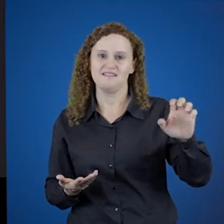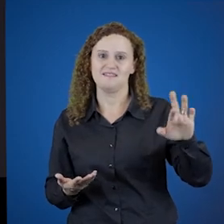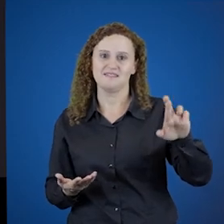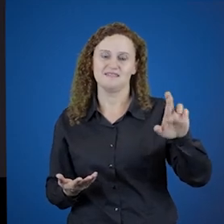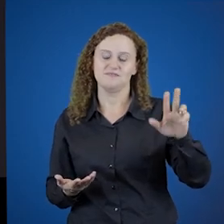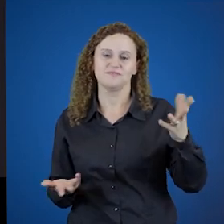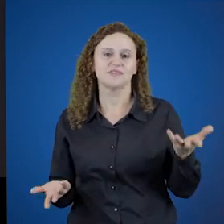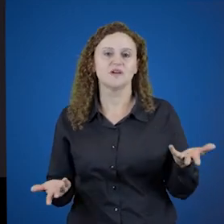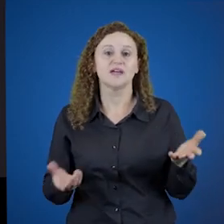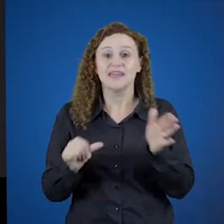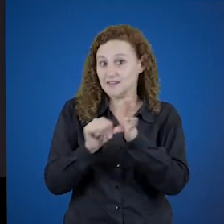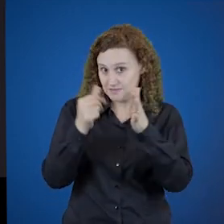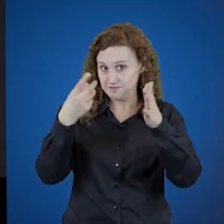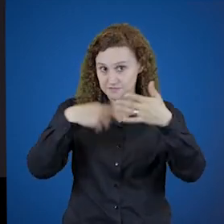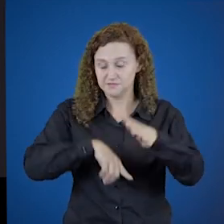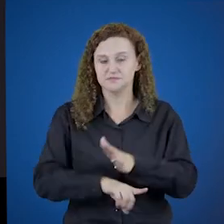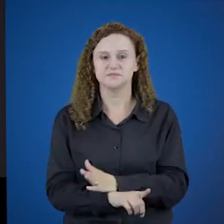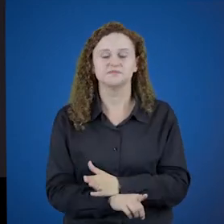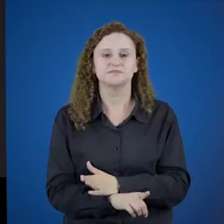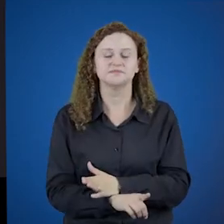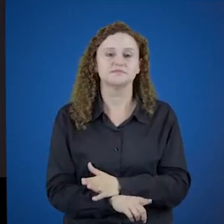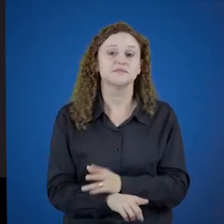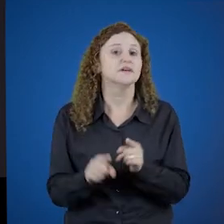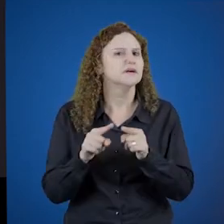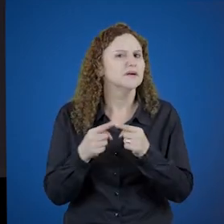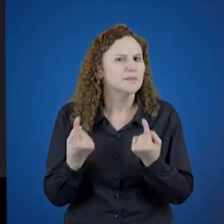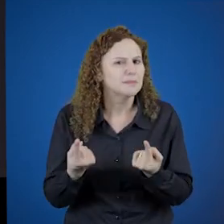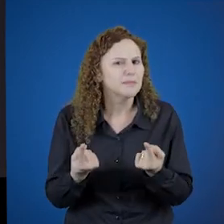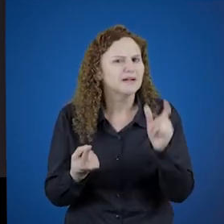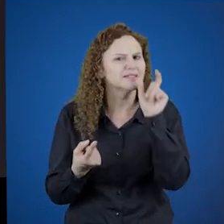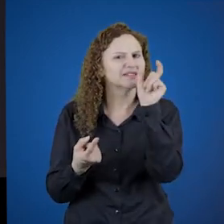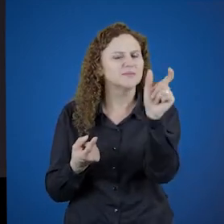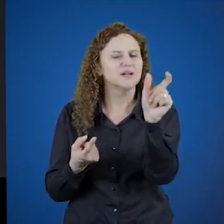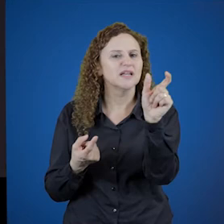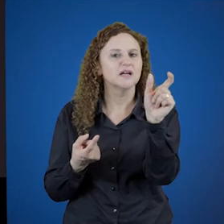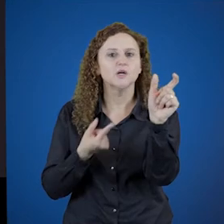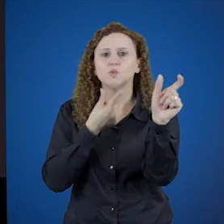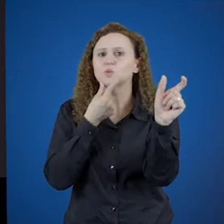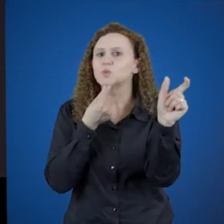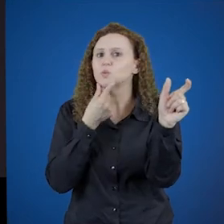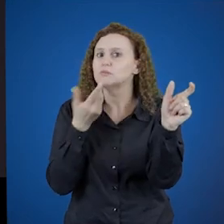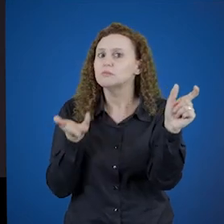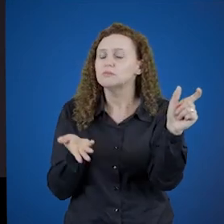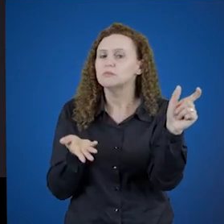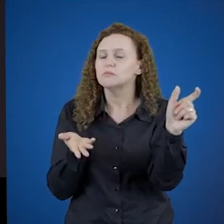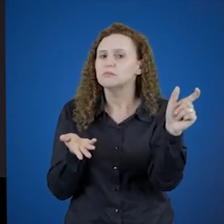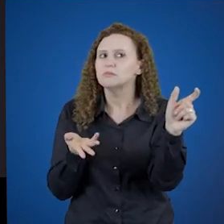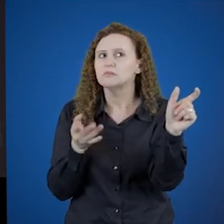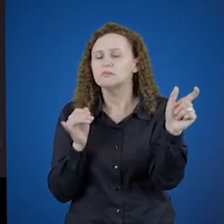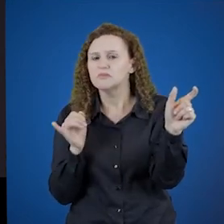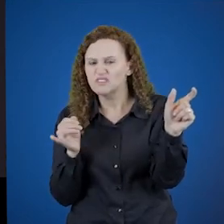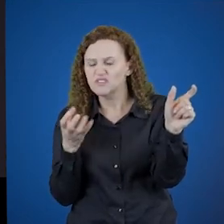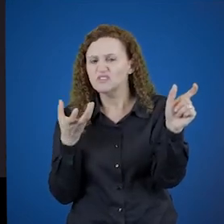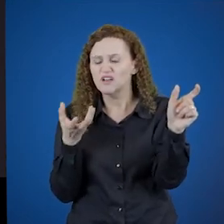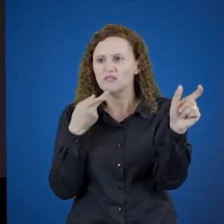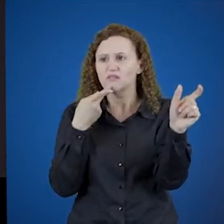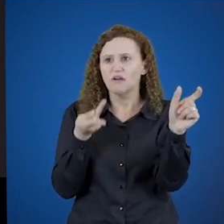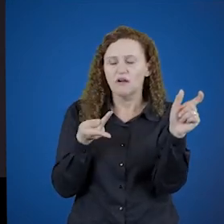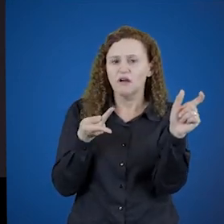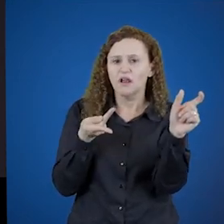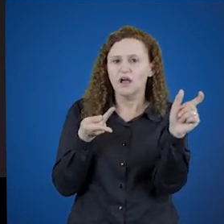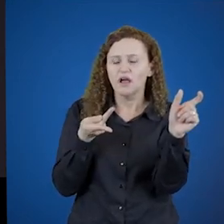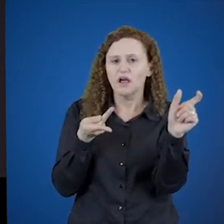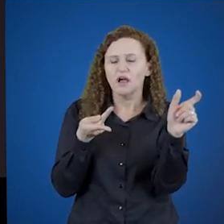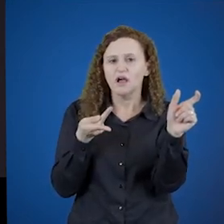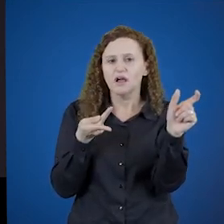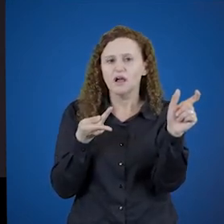agricultor é da primeira declinação mas agricultor é masculino se eu quero dizer que